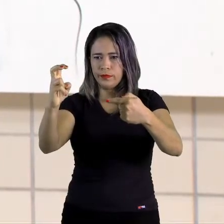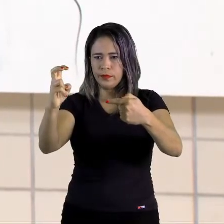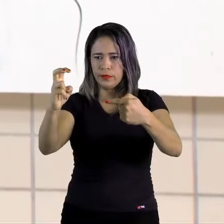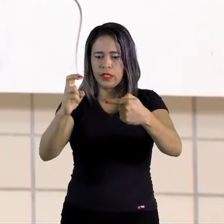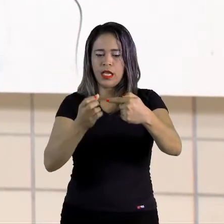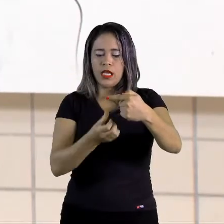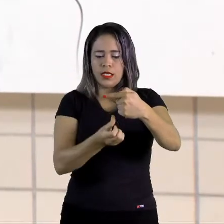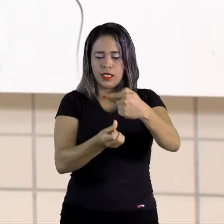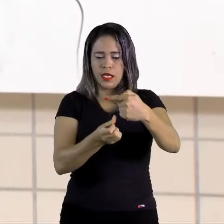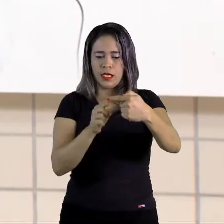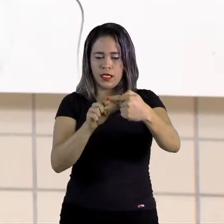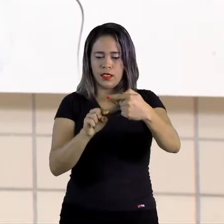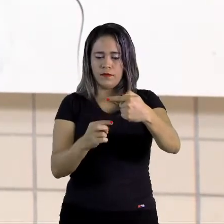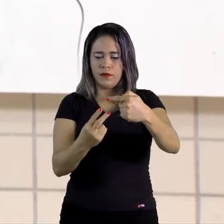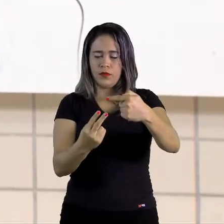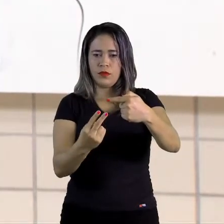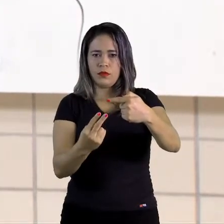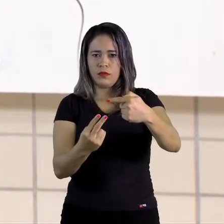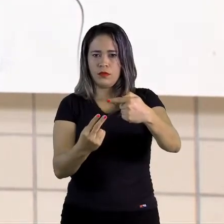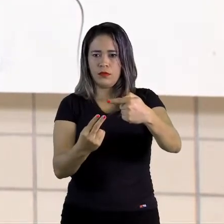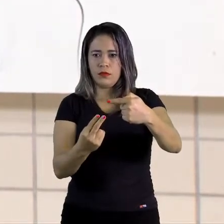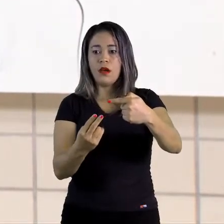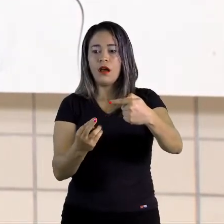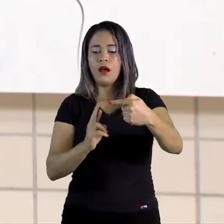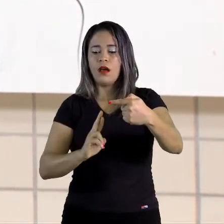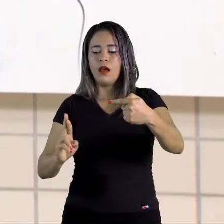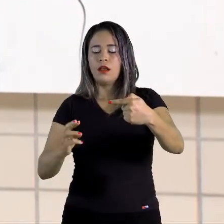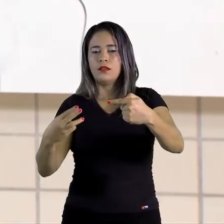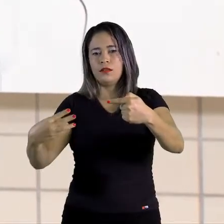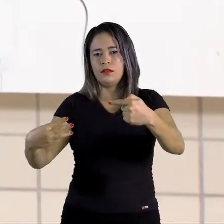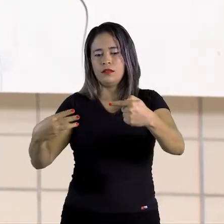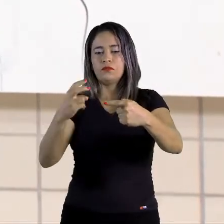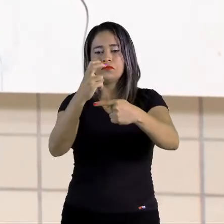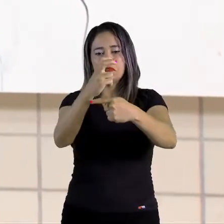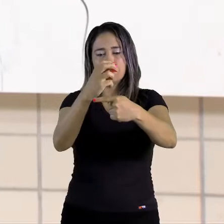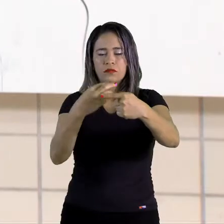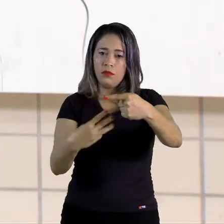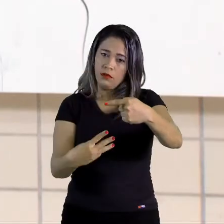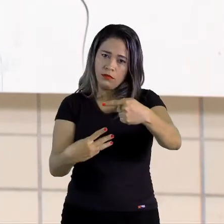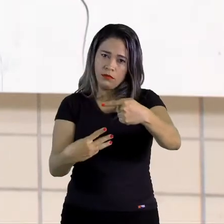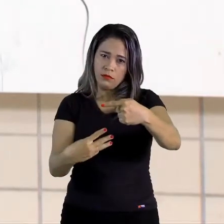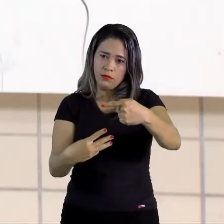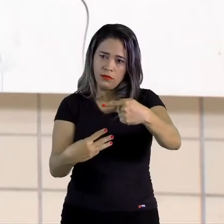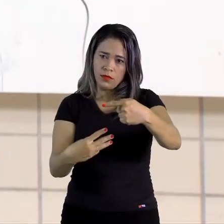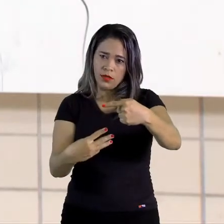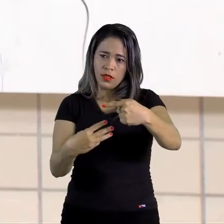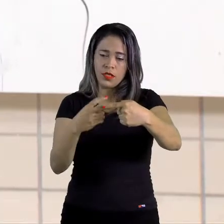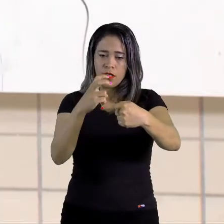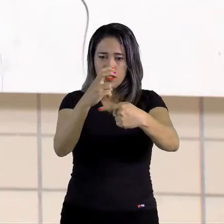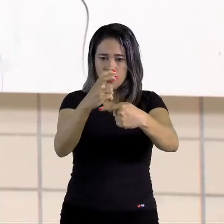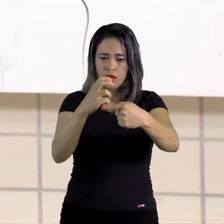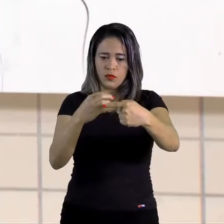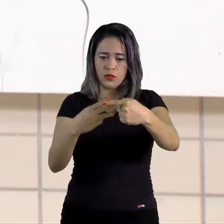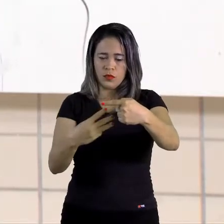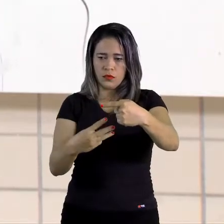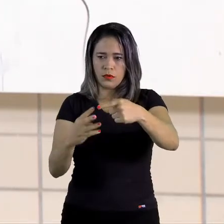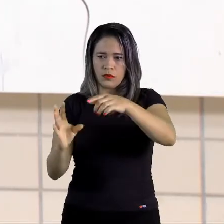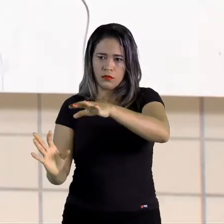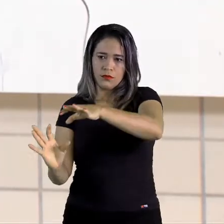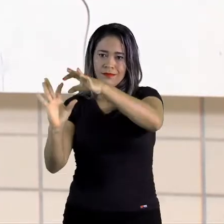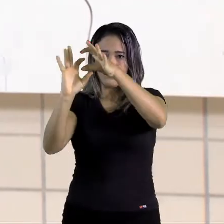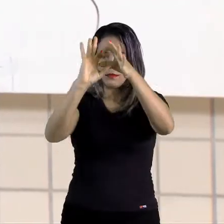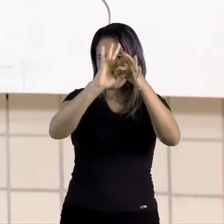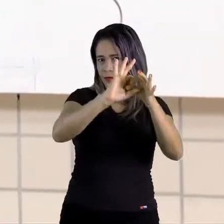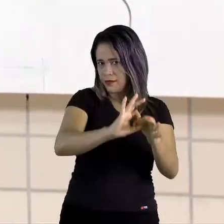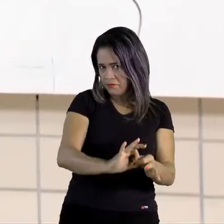por 2, 3. Eu encontrei 5 terços. 5 terços também é uma fração